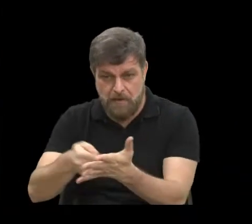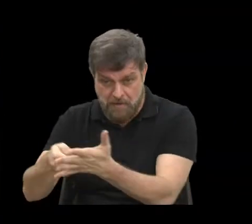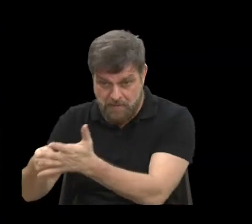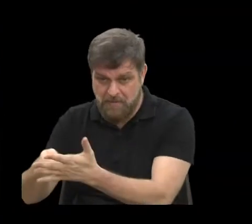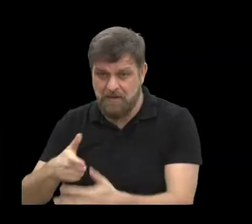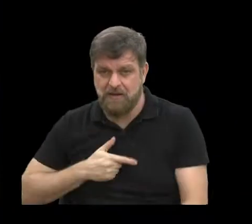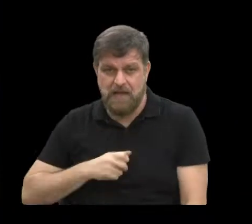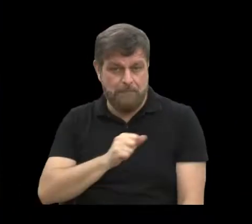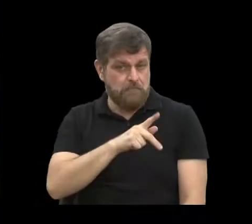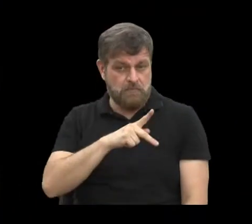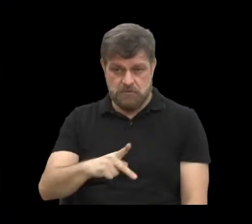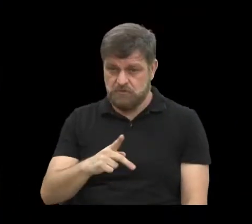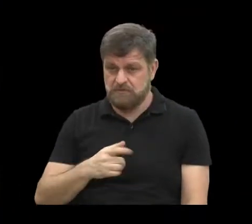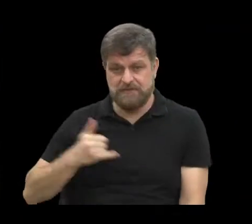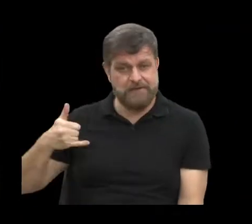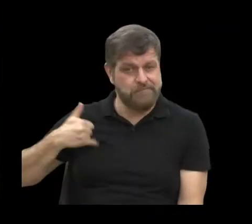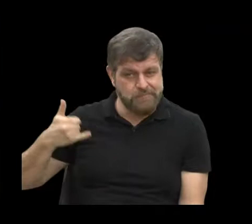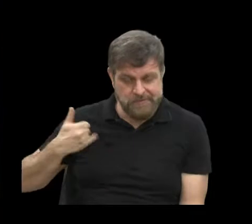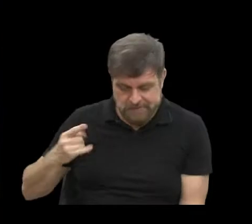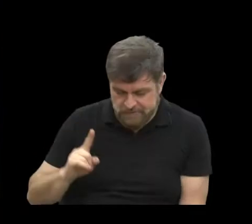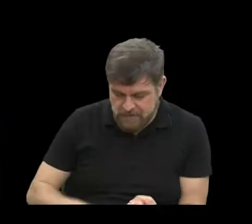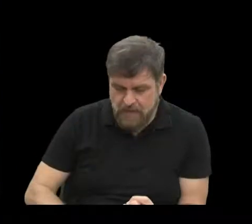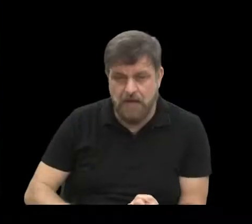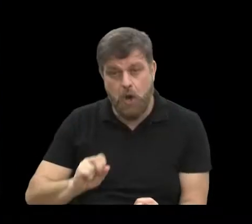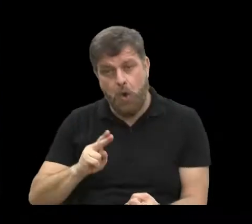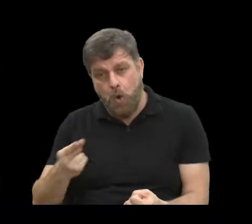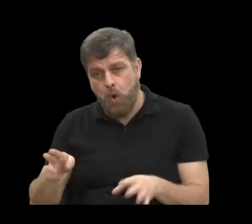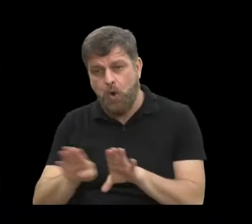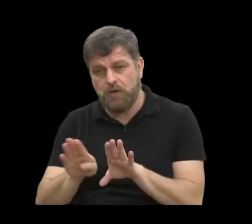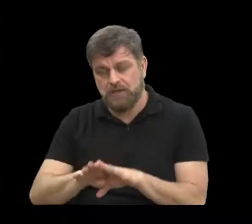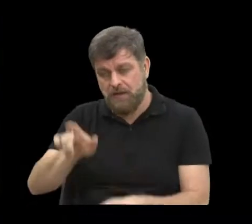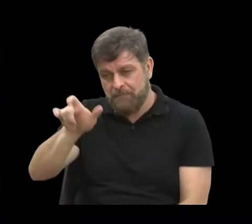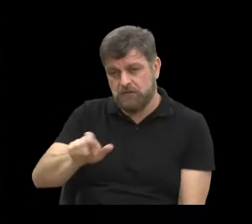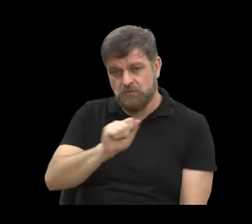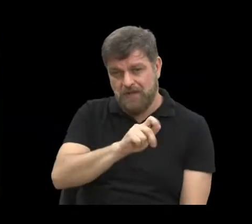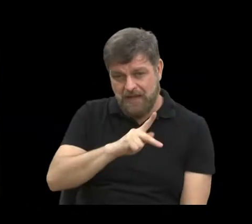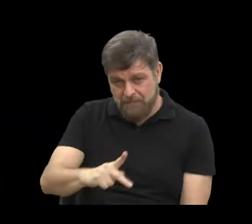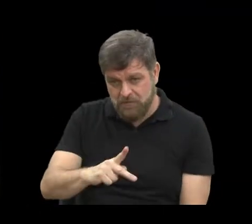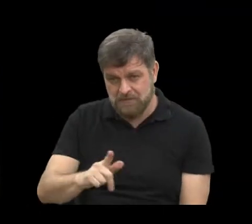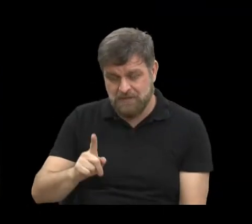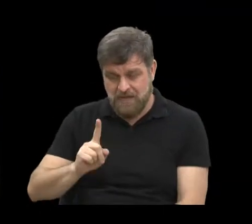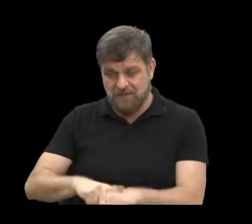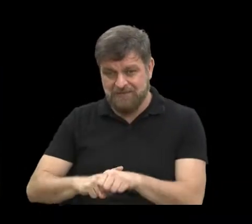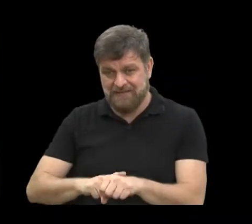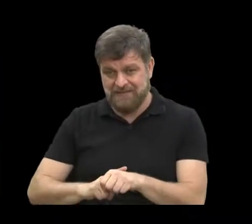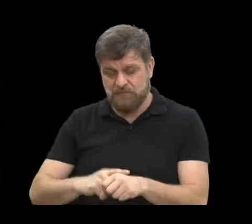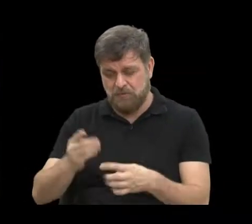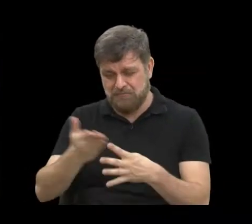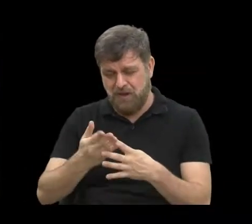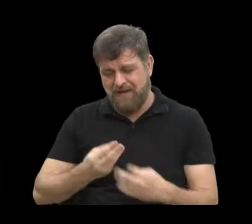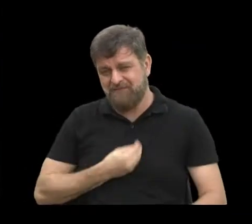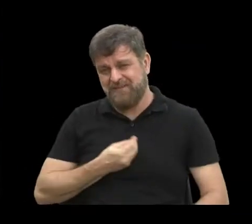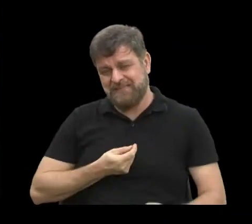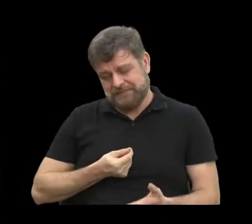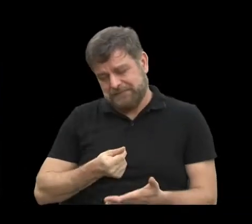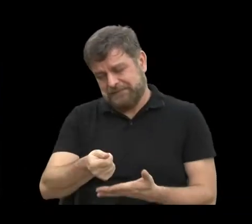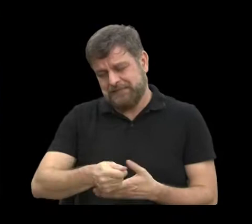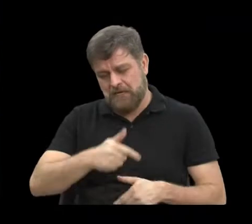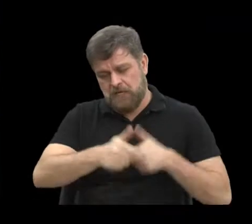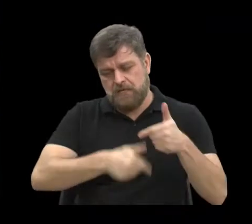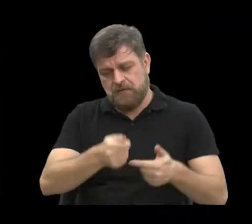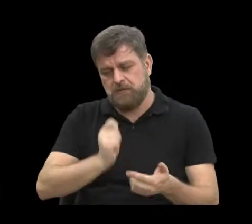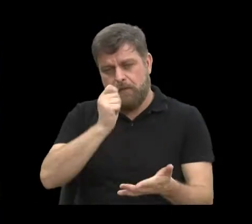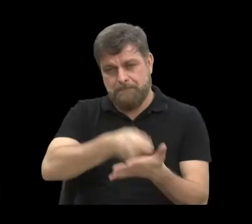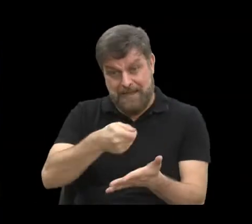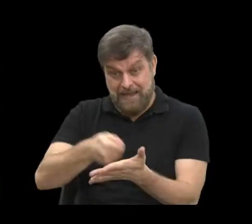mesma aposentadoria por idade ou da aposentadoria por tempo de contribuição, em